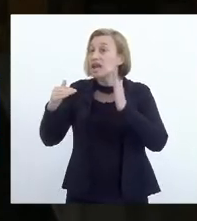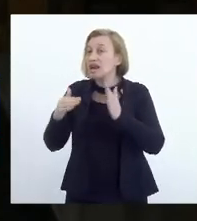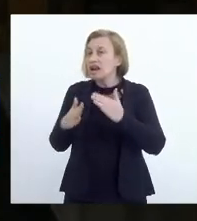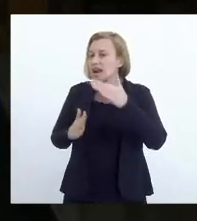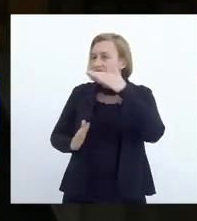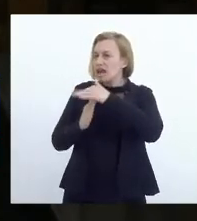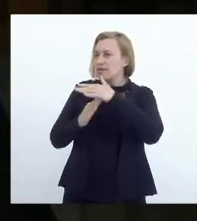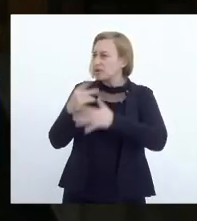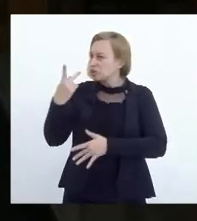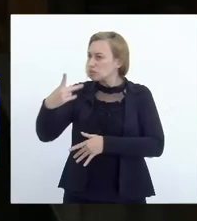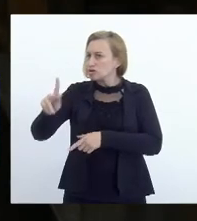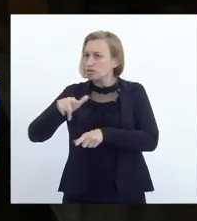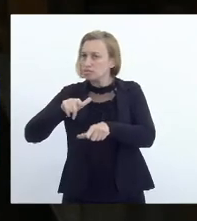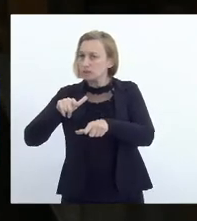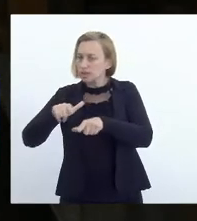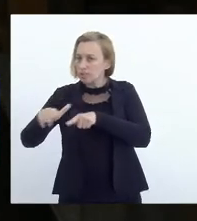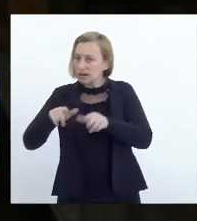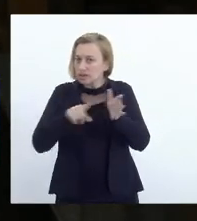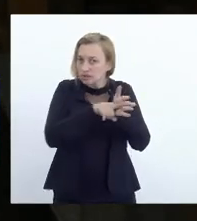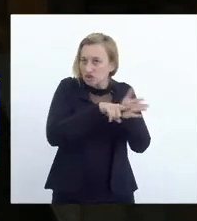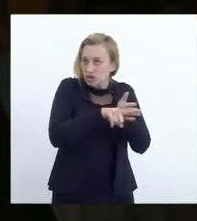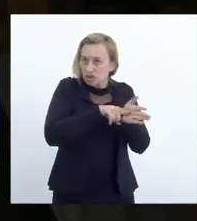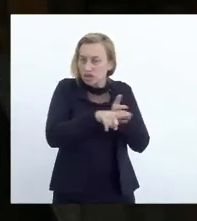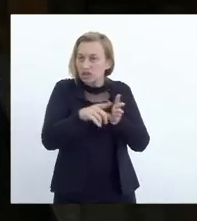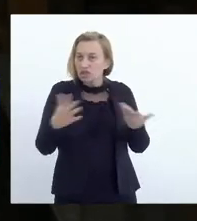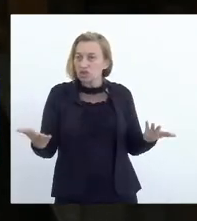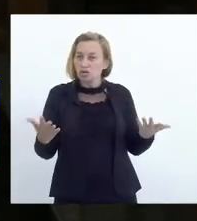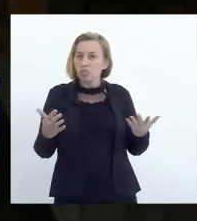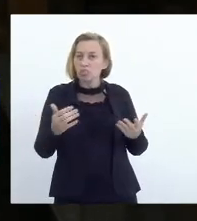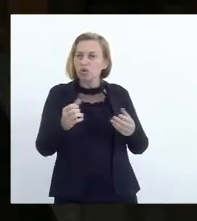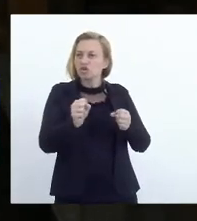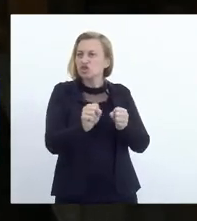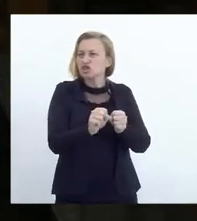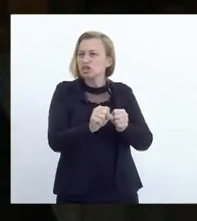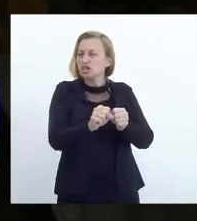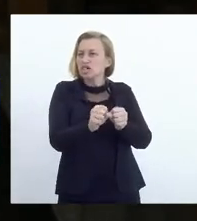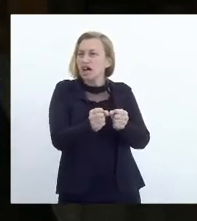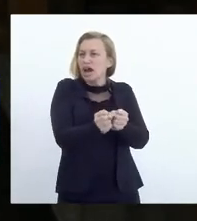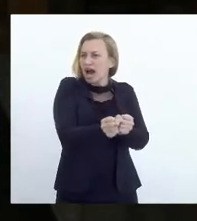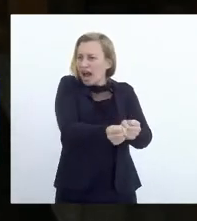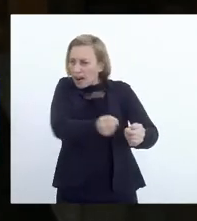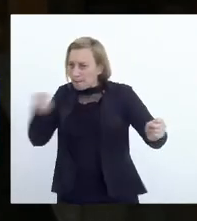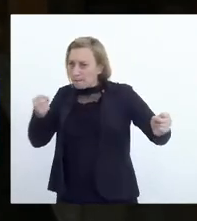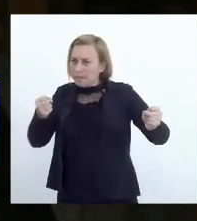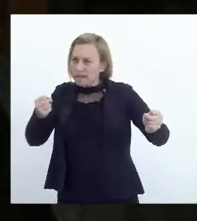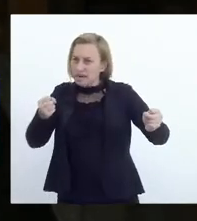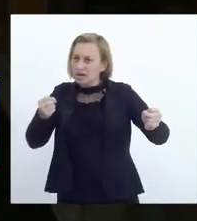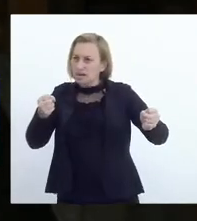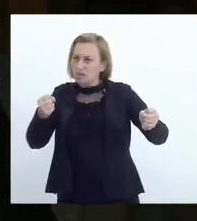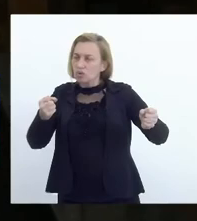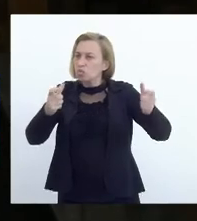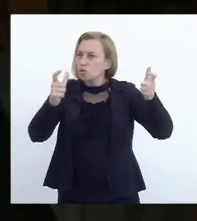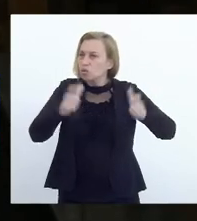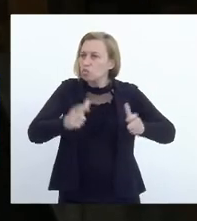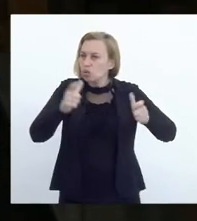fiscalização, porque chegou ao ponto de arrombar um abrigo durante uma madrugada para fazer uma fiscalização,